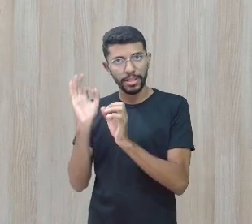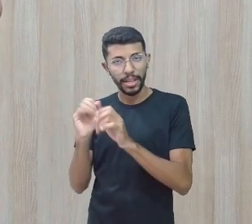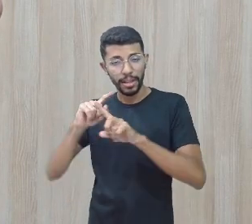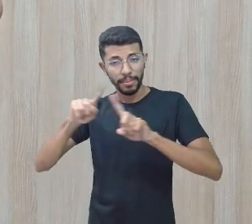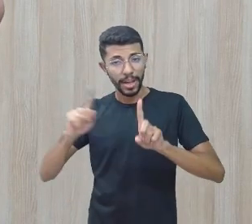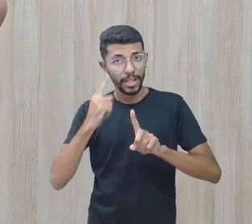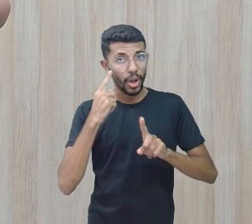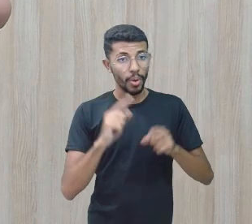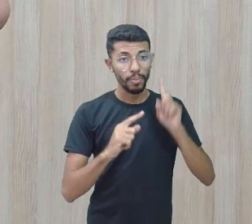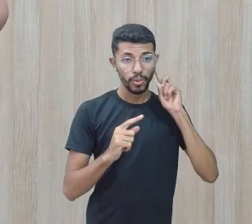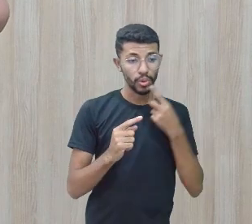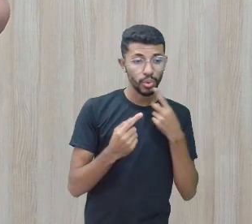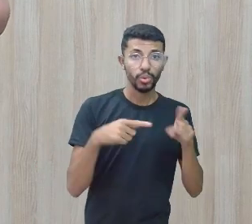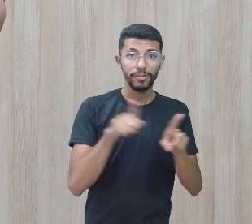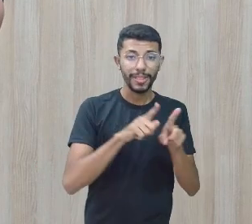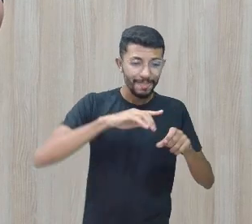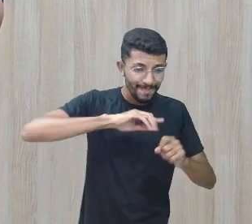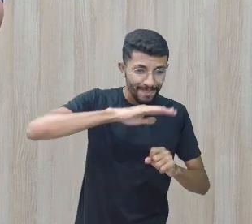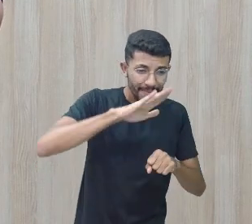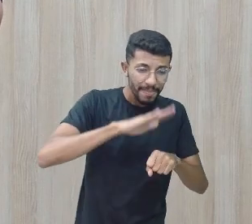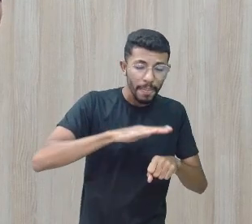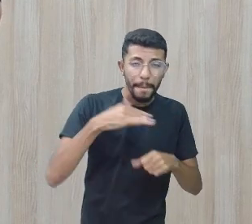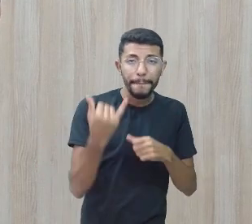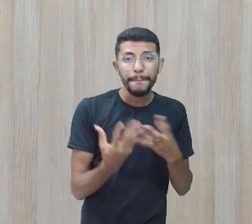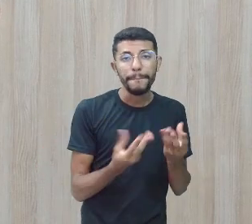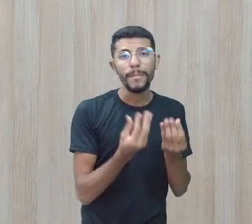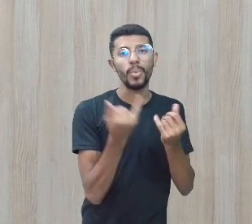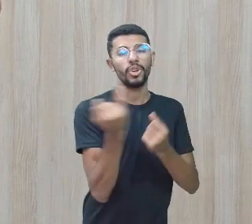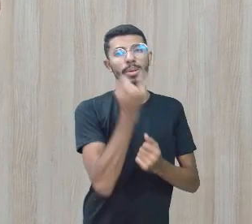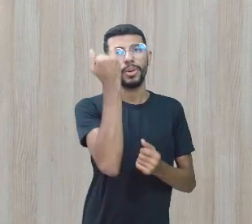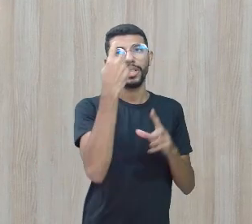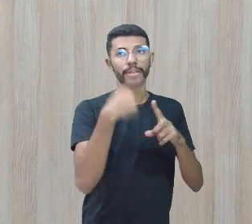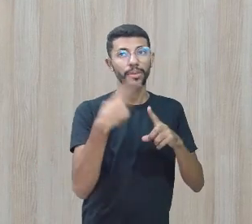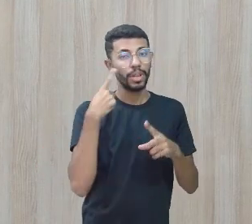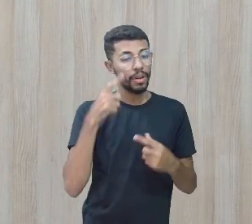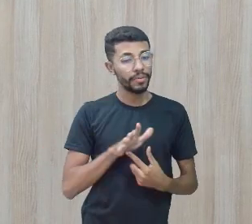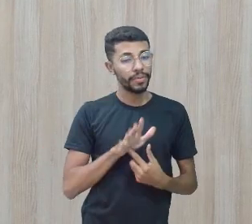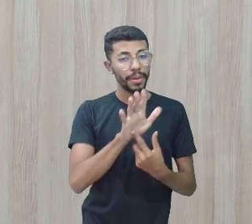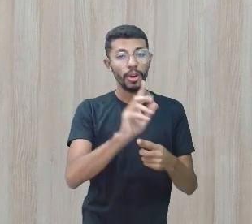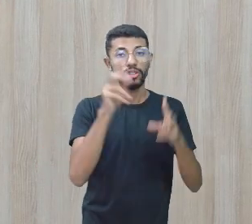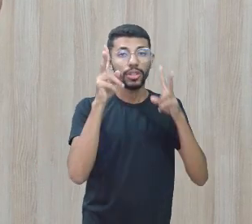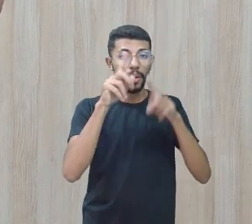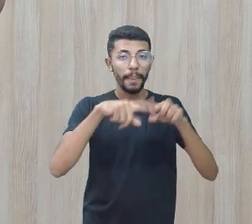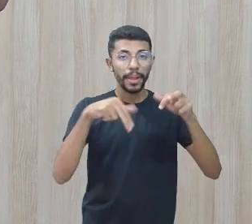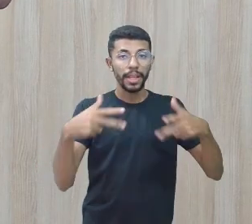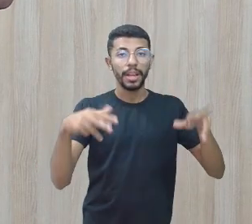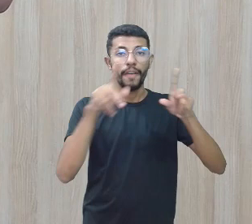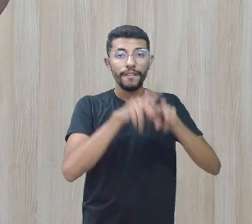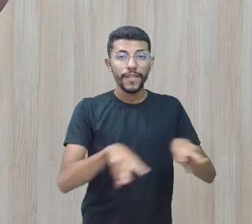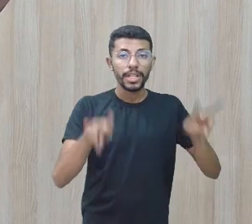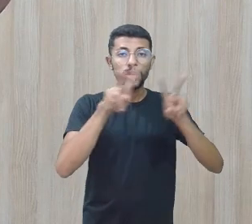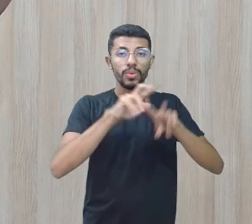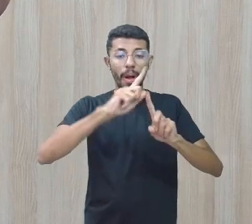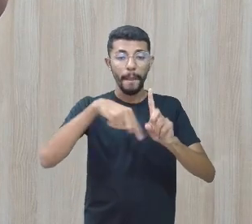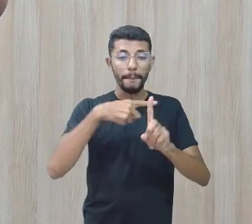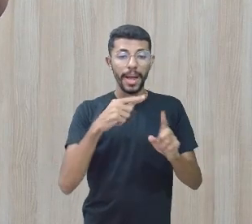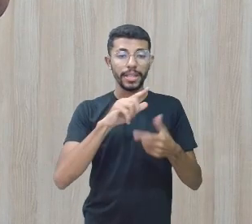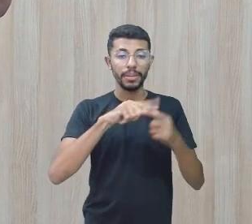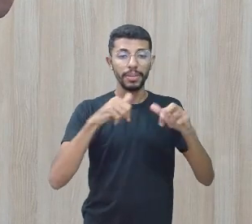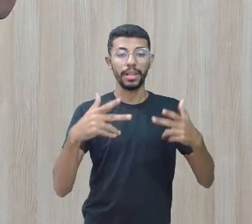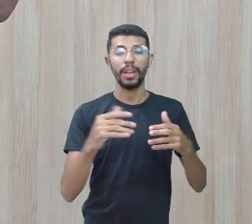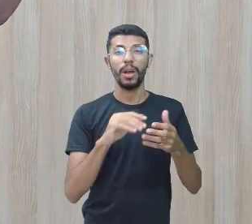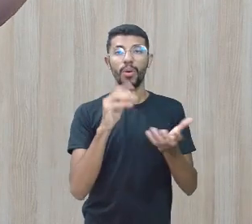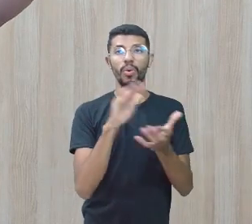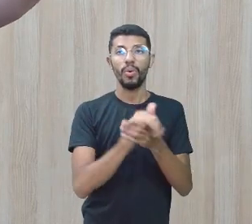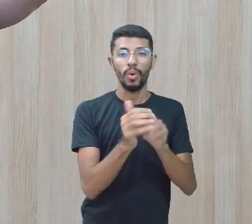visual, né? Então, quando você traz um material concreto, você já pode até juntar um assunto de português